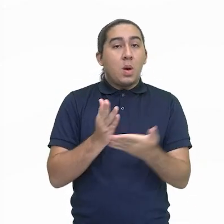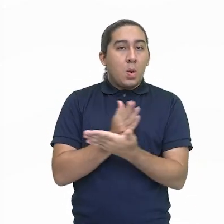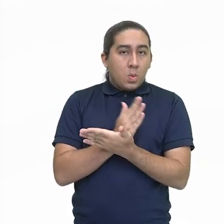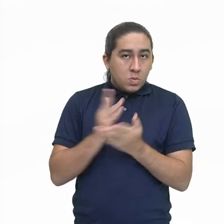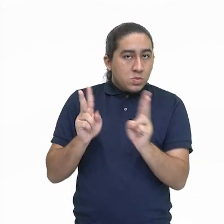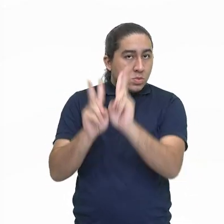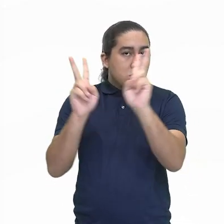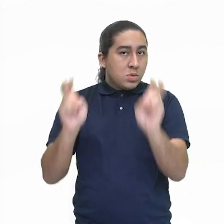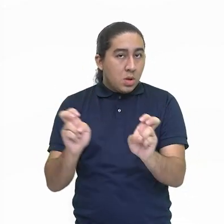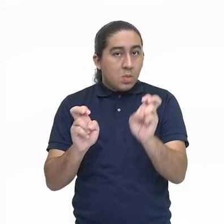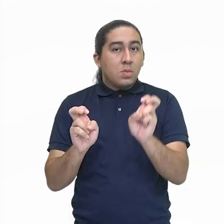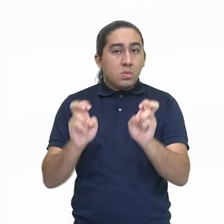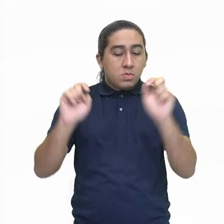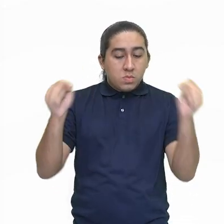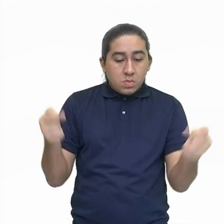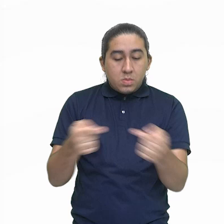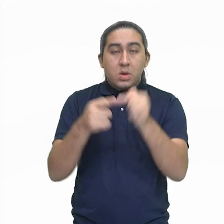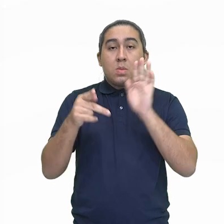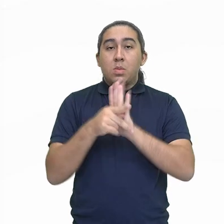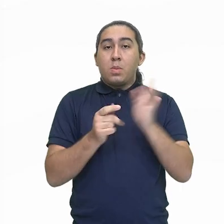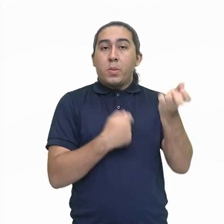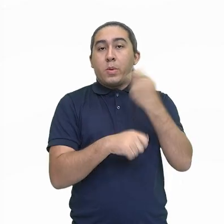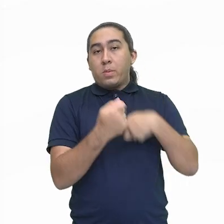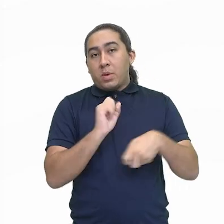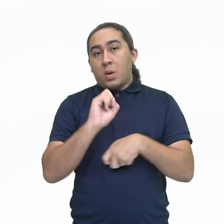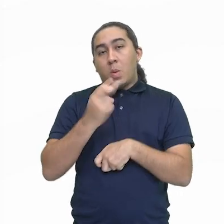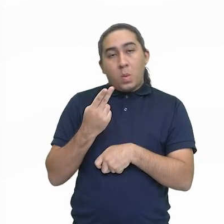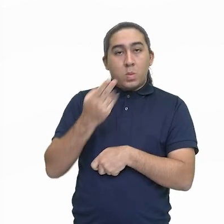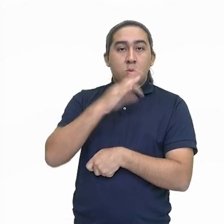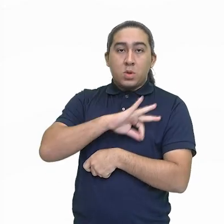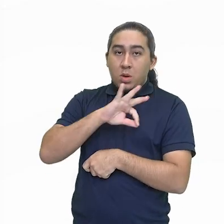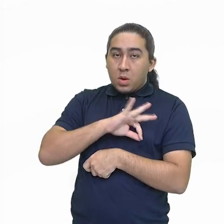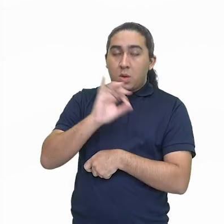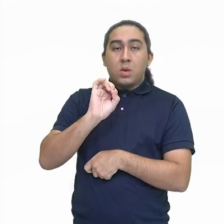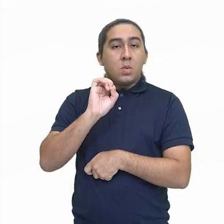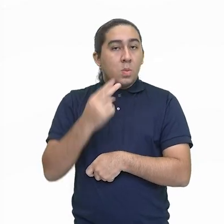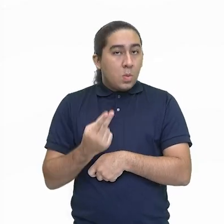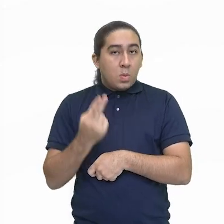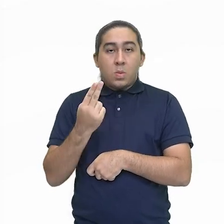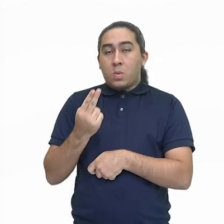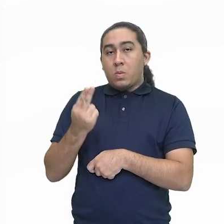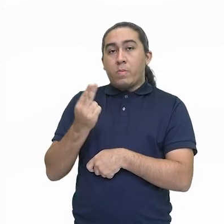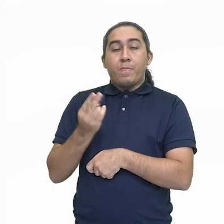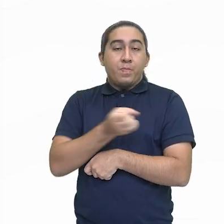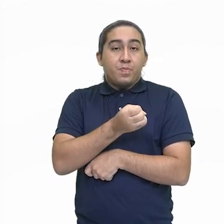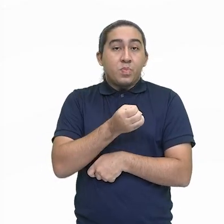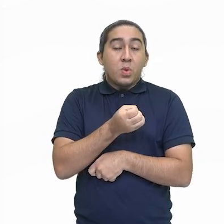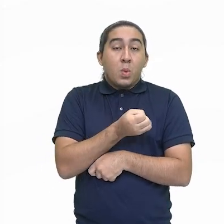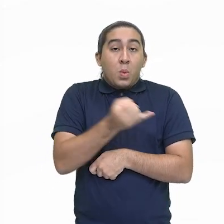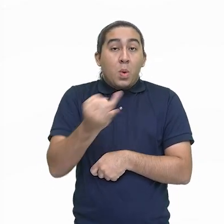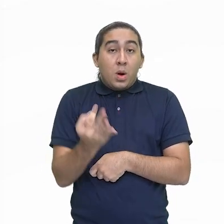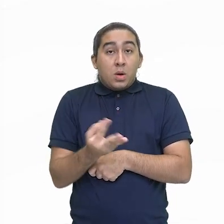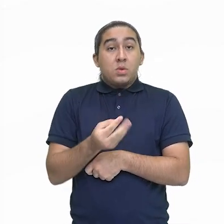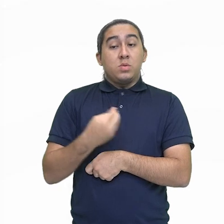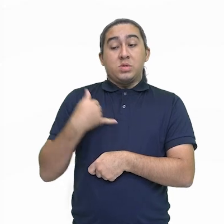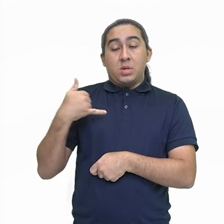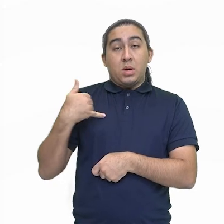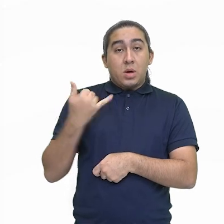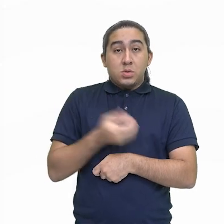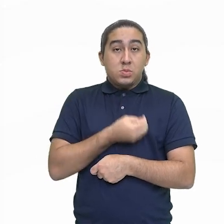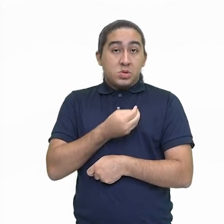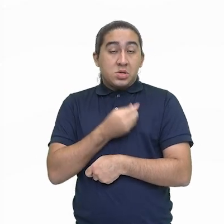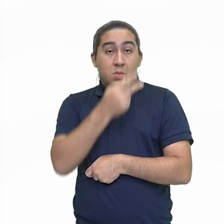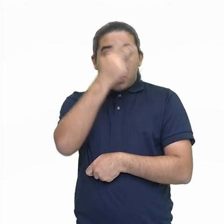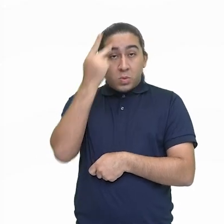indicadores, né? Relacionados aí à economia ou à renda, relacionados à expectativa de vida daquela população